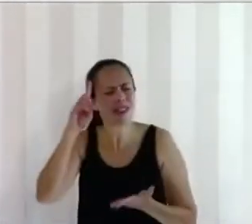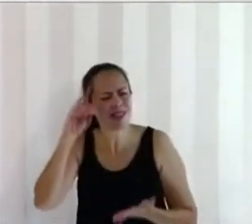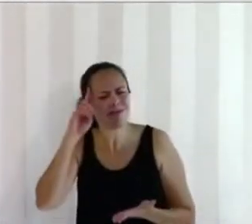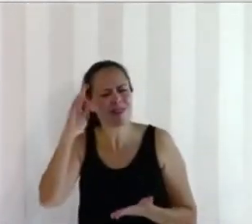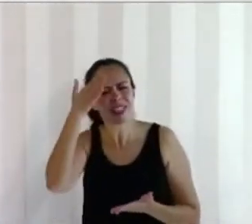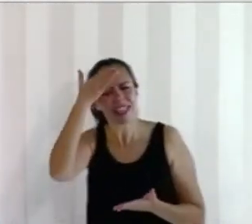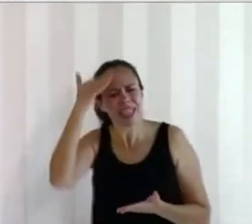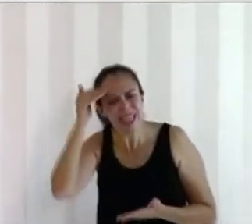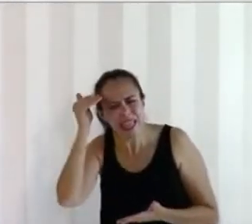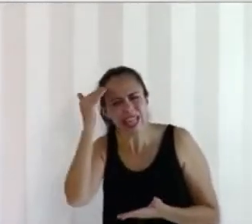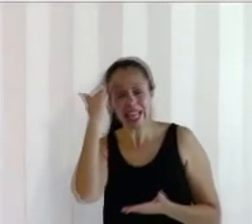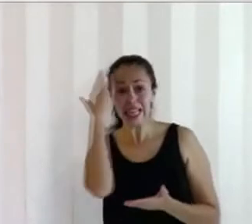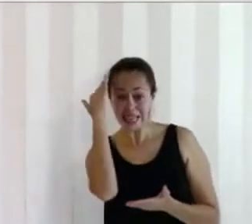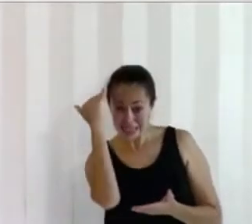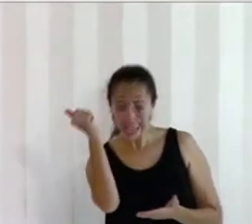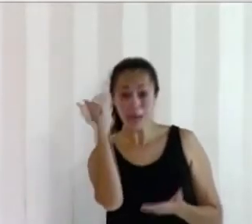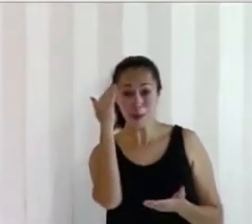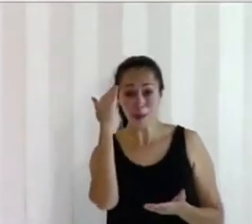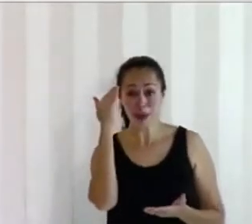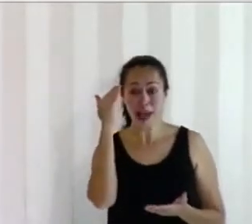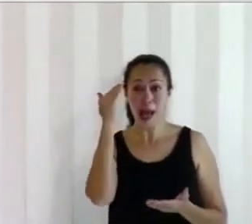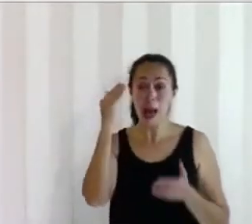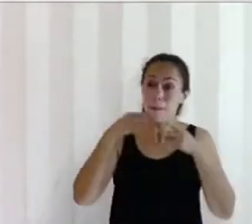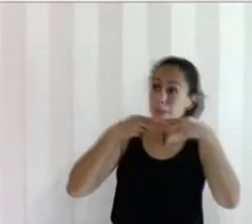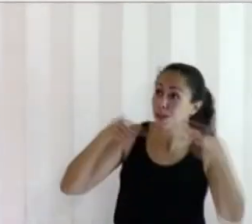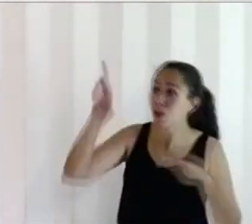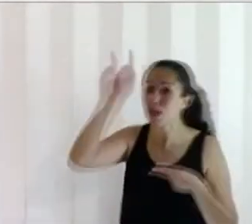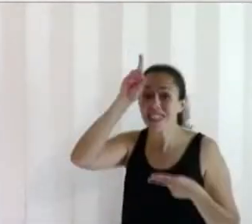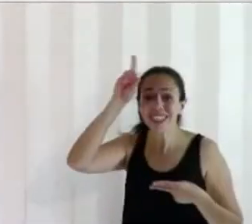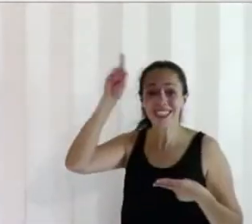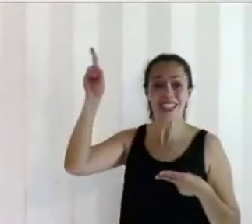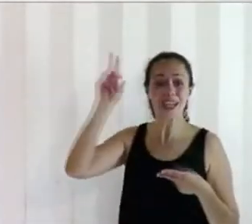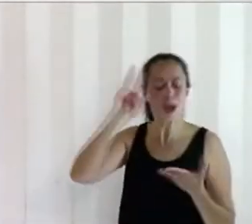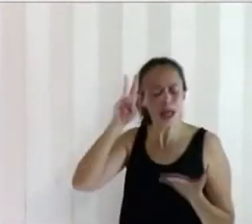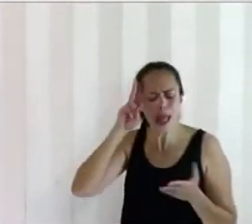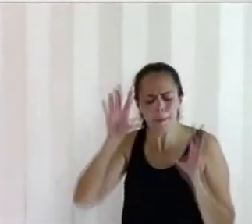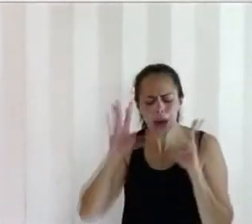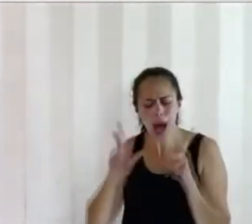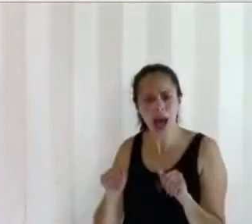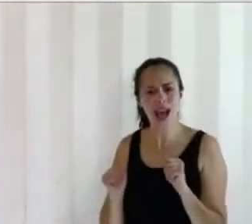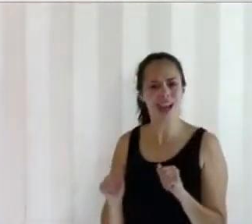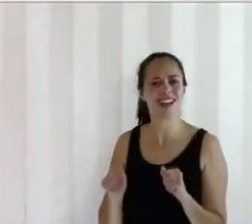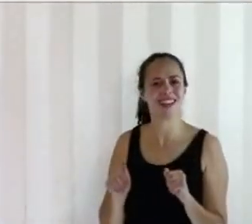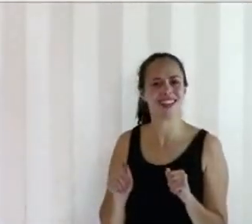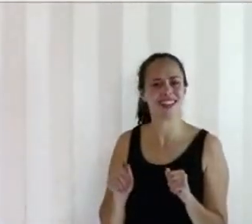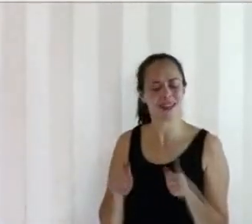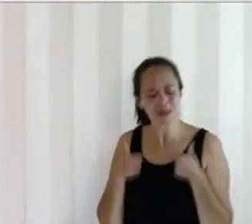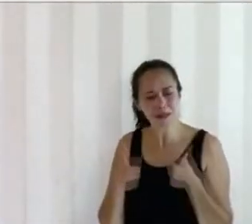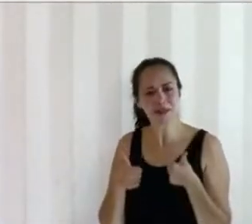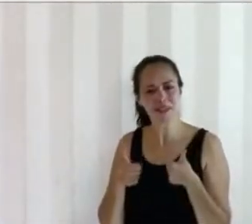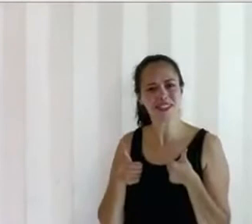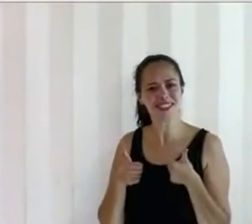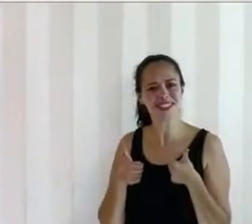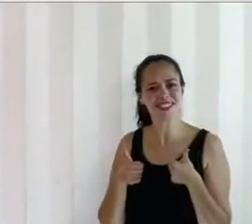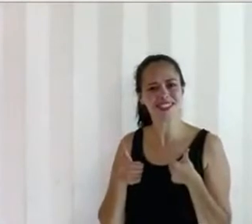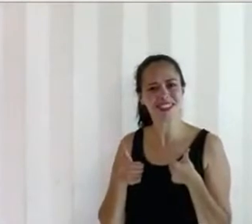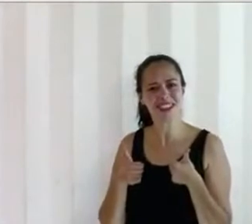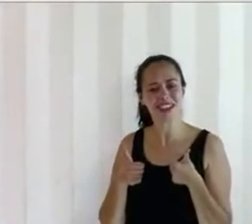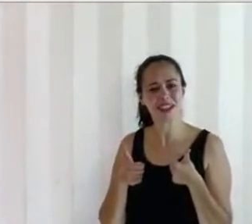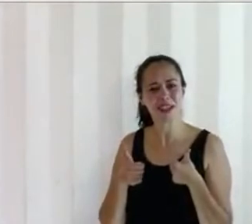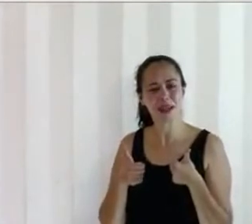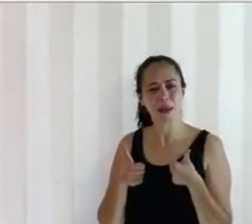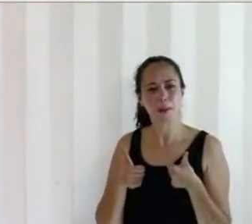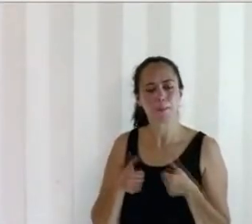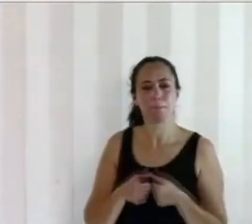franzida, obedecer como quem não está gostando muito daquela orientação. Um